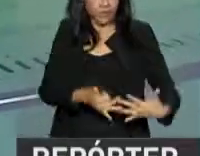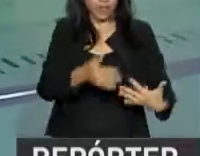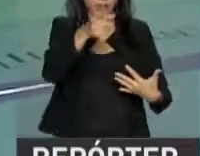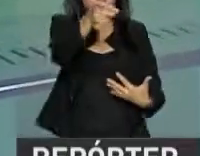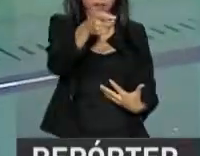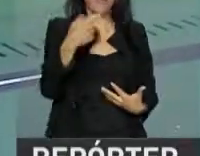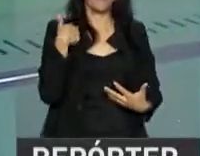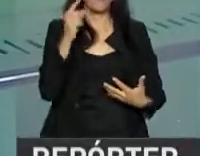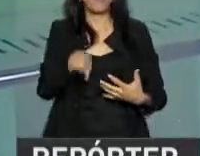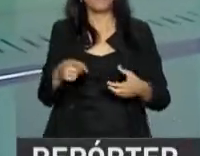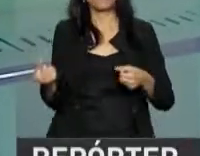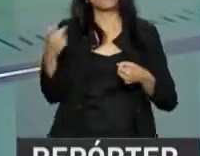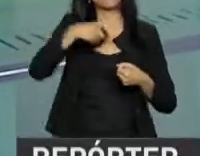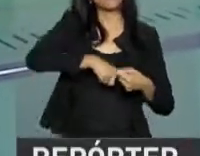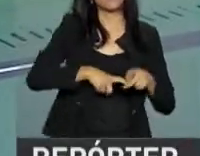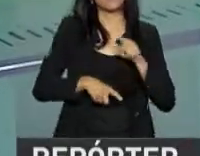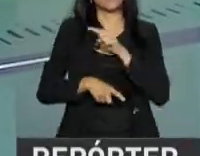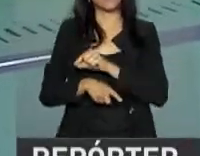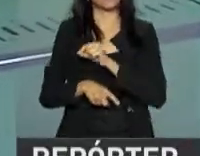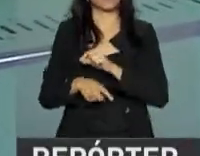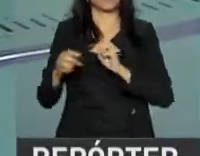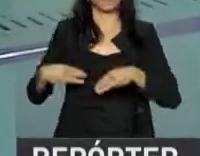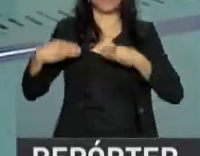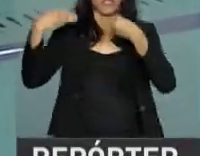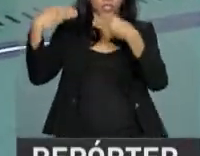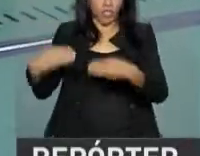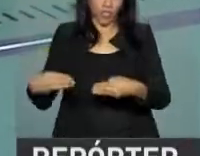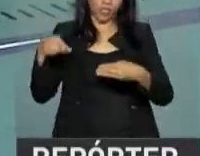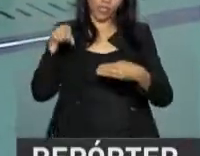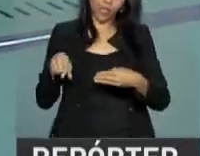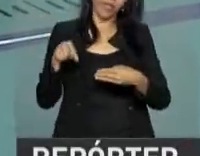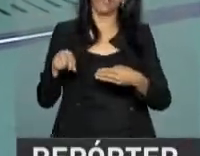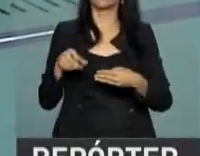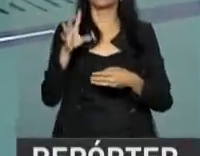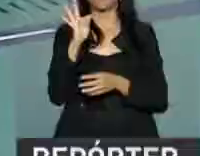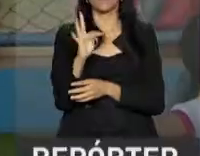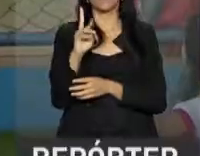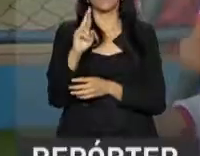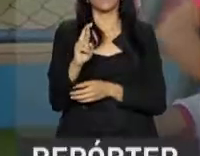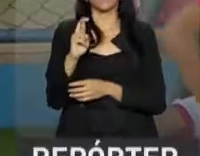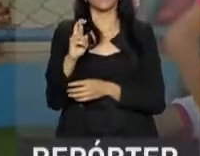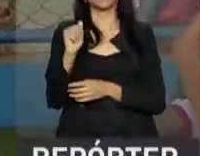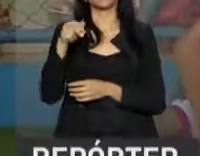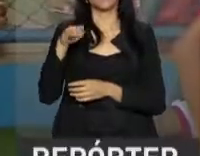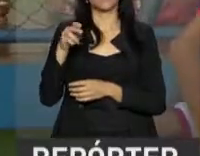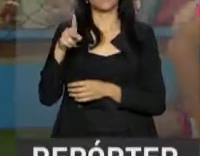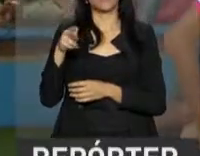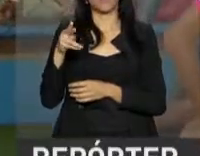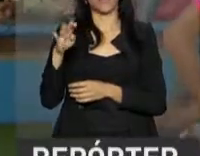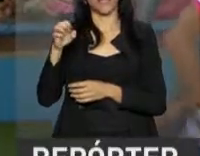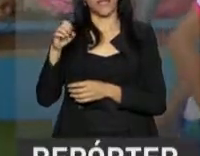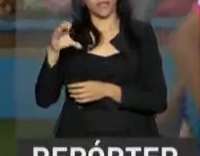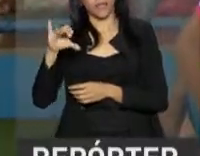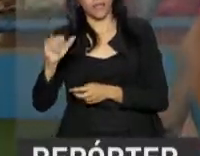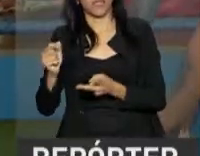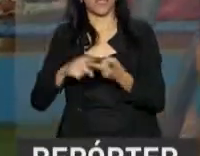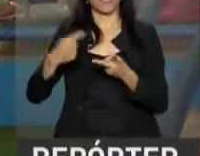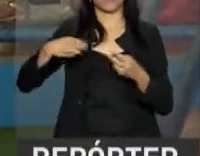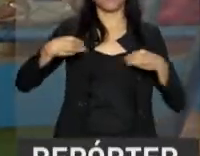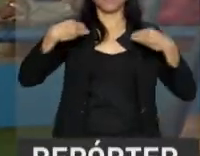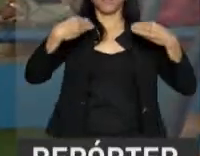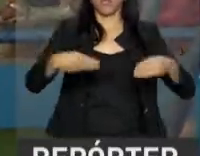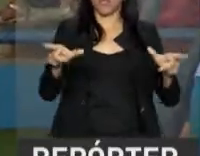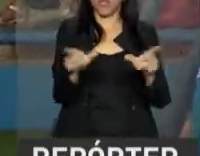A parceria é entre o Ministério da Transparência e Controladoria Geral da União, Ministério da Educação e o